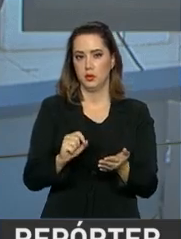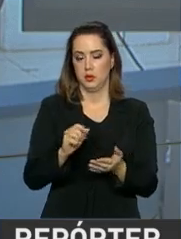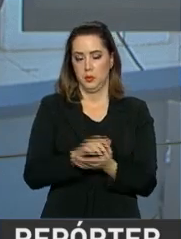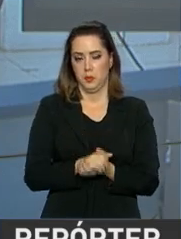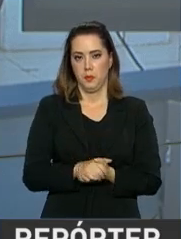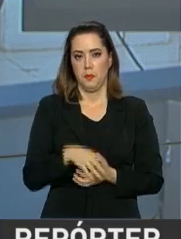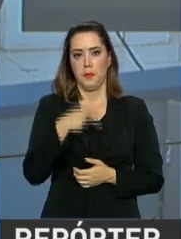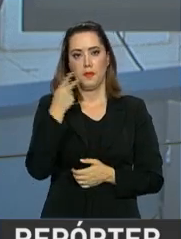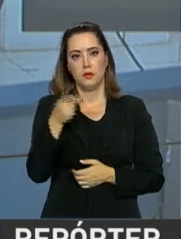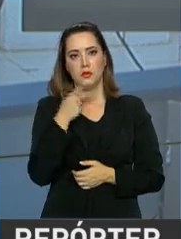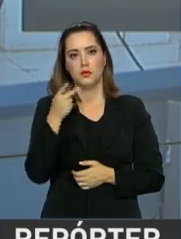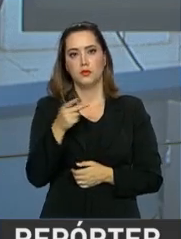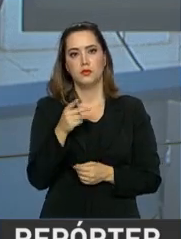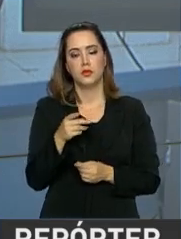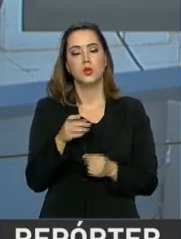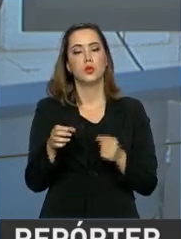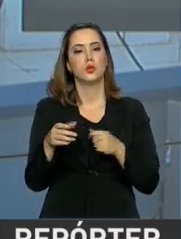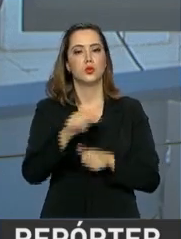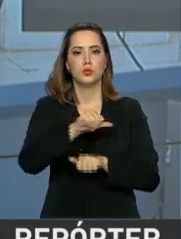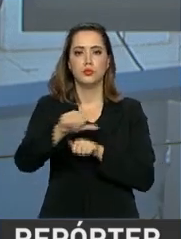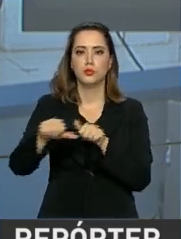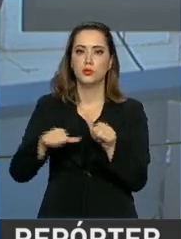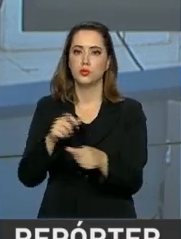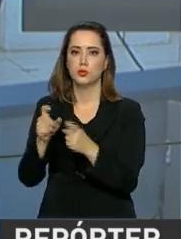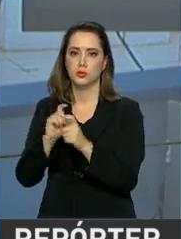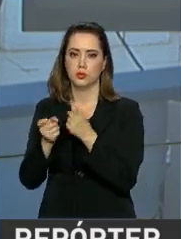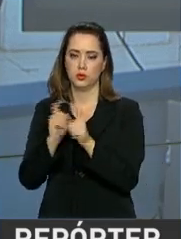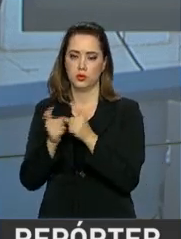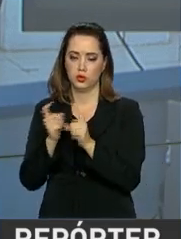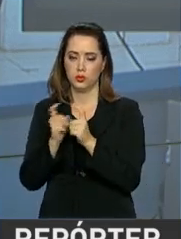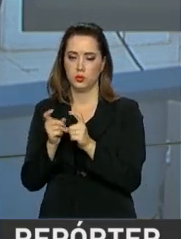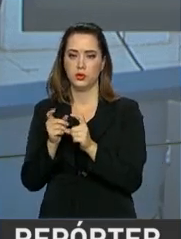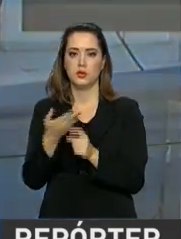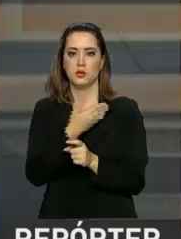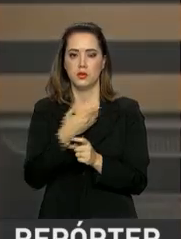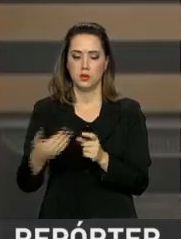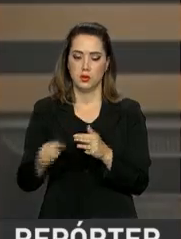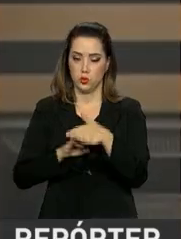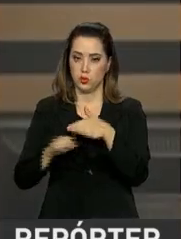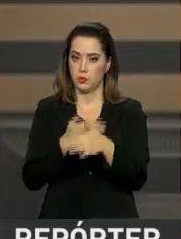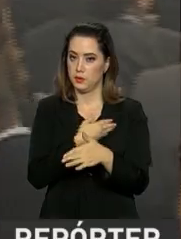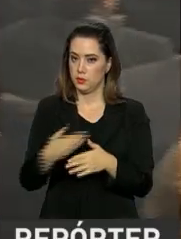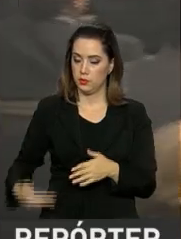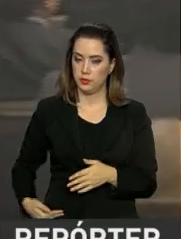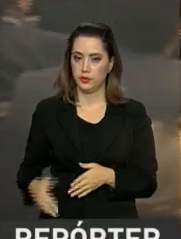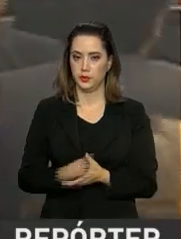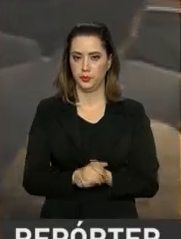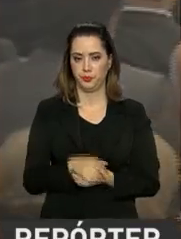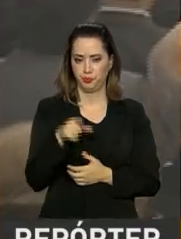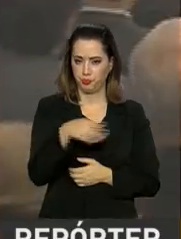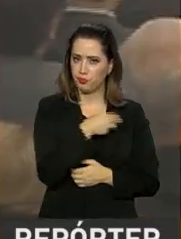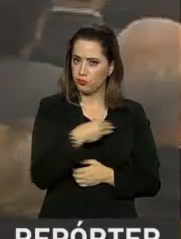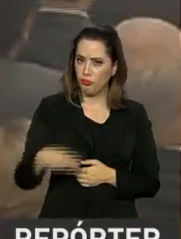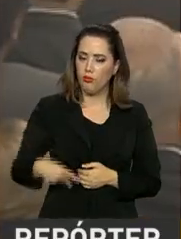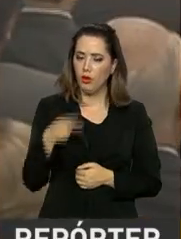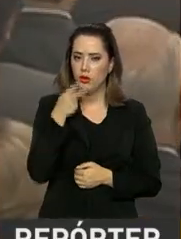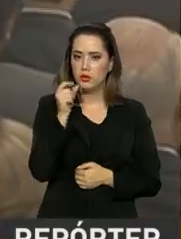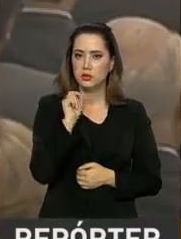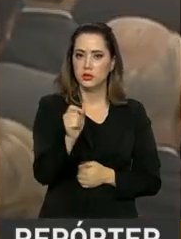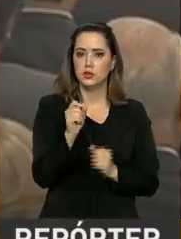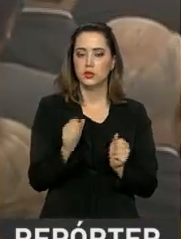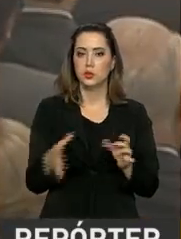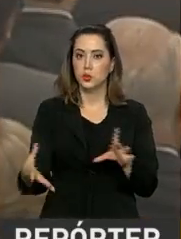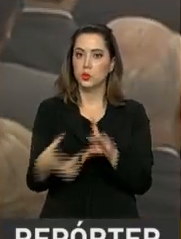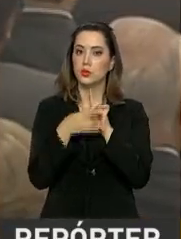Franco, falou sobre as concessões na área de infraestrutura. Moreira Franco disse que o Programa de Parcerias